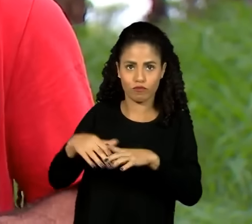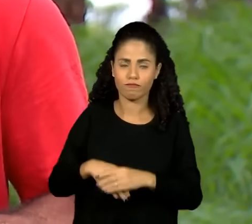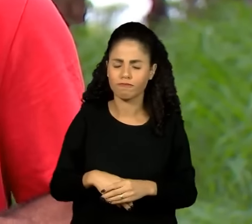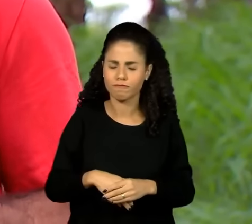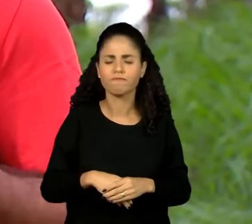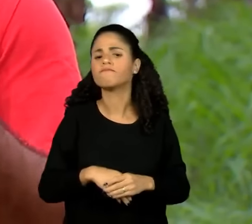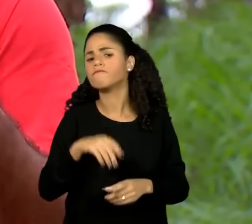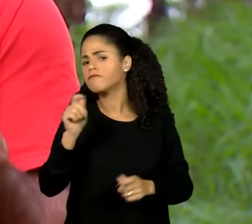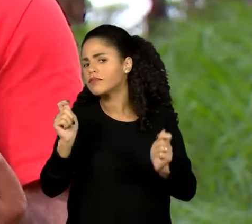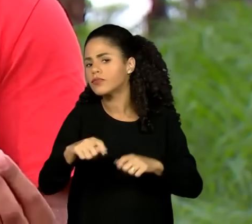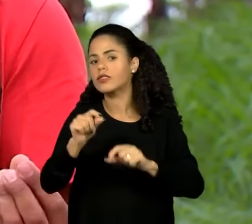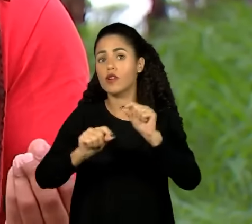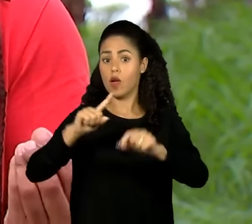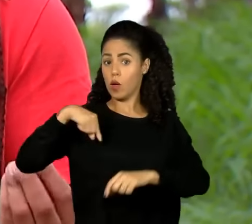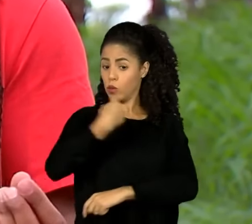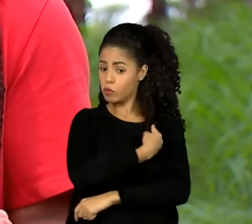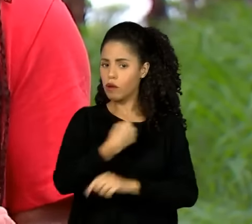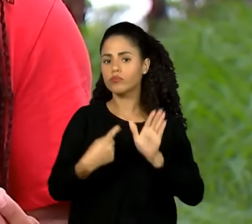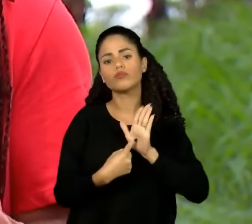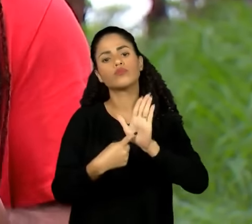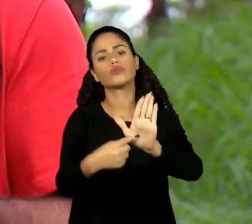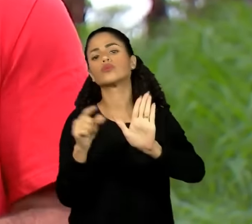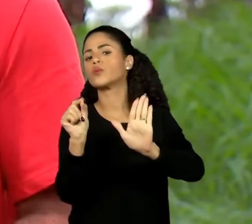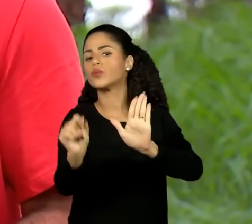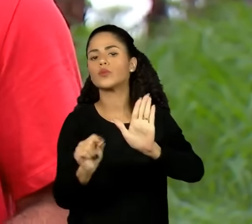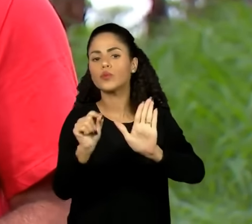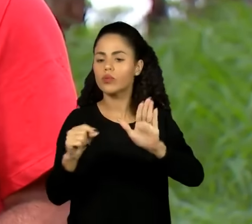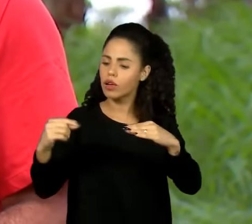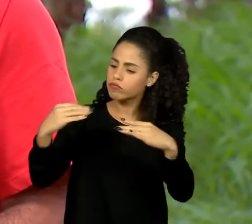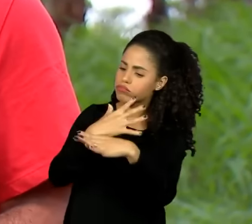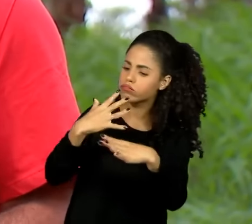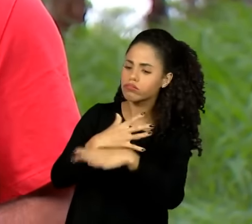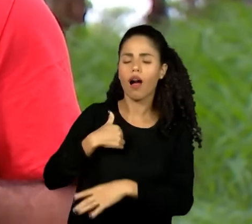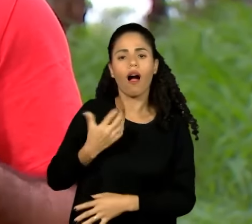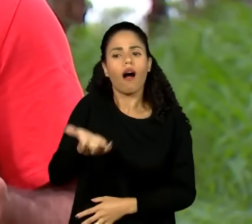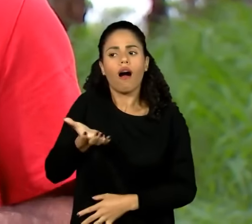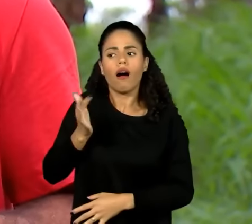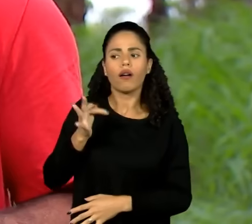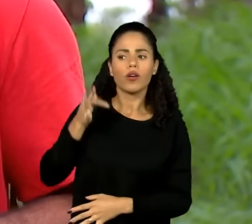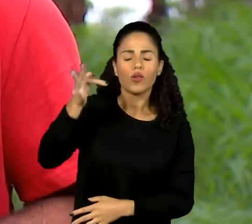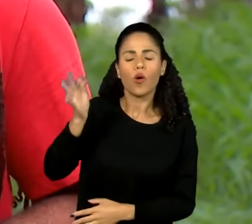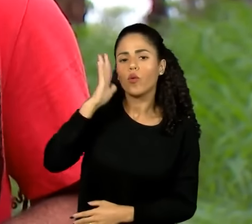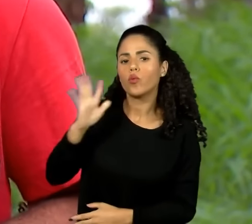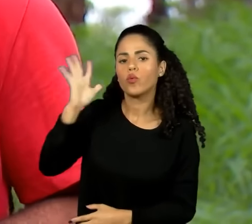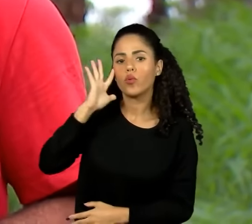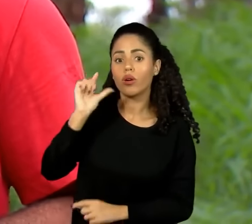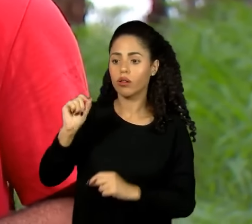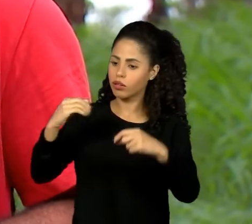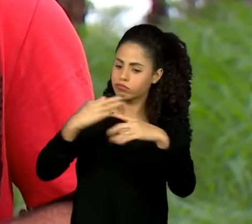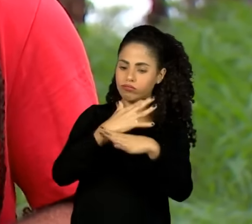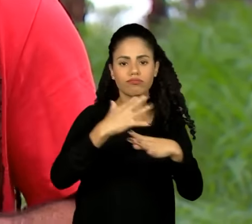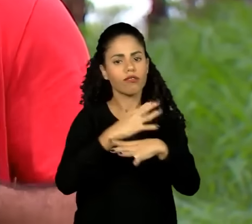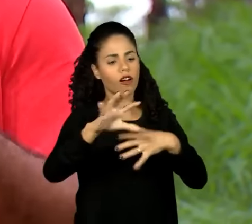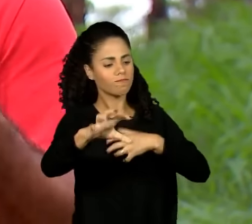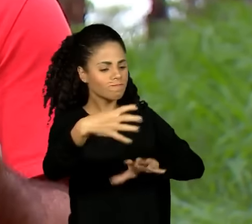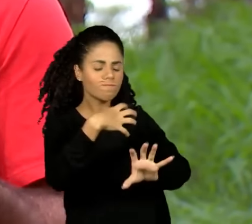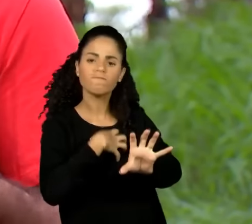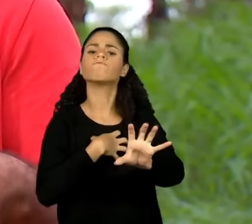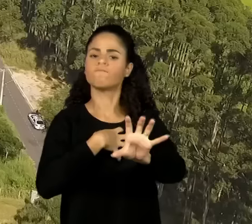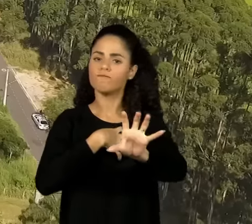possibilidade de nós mostrarmos a cidade que queremos. Uma cidade mais humanizada,